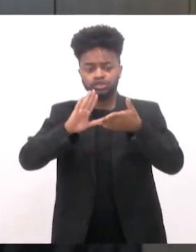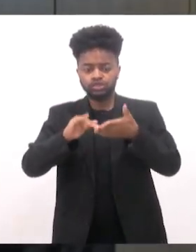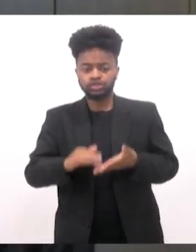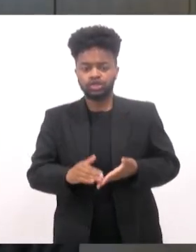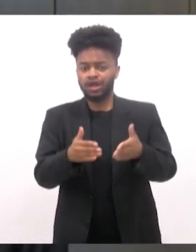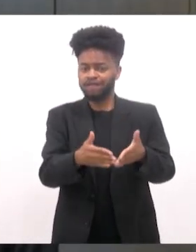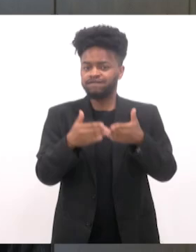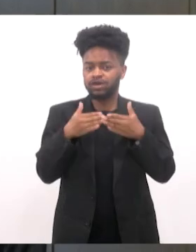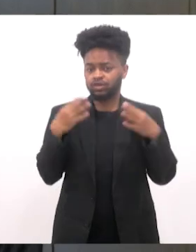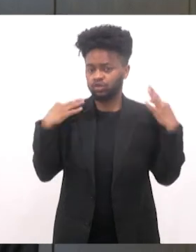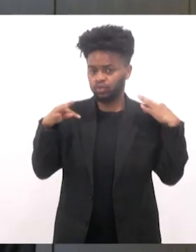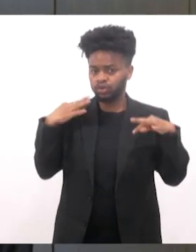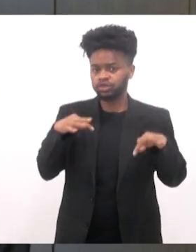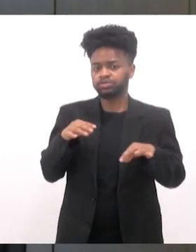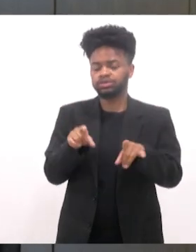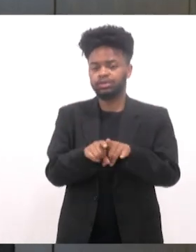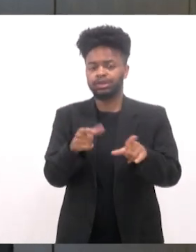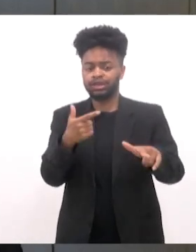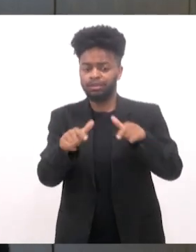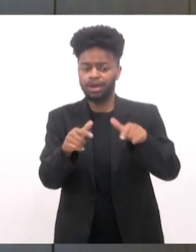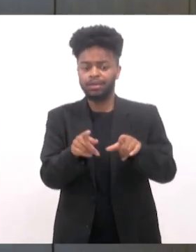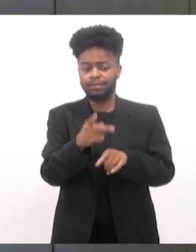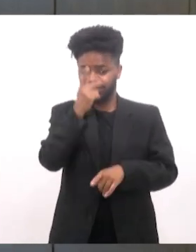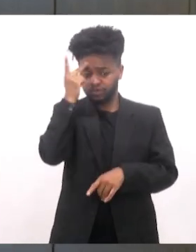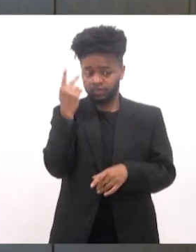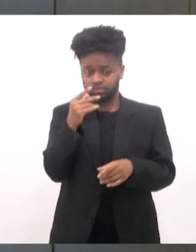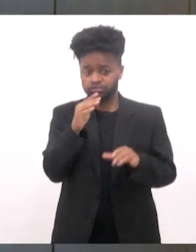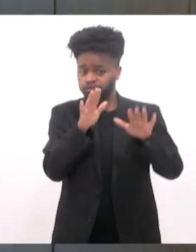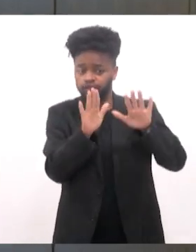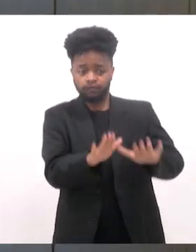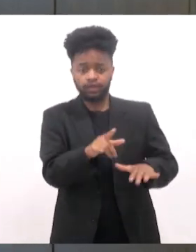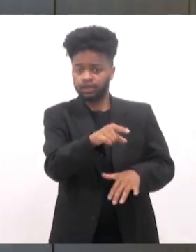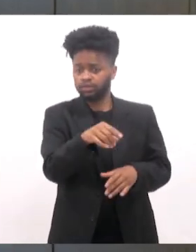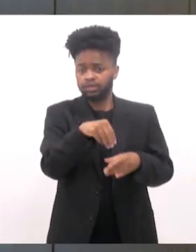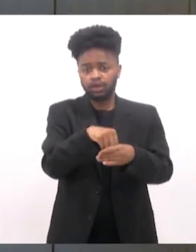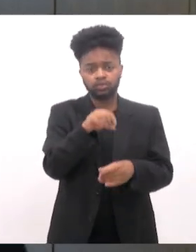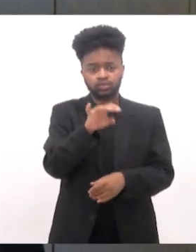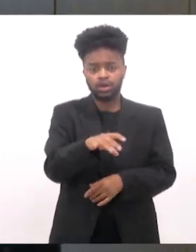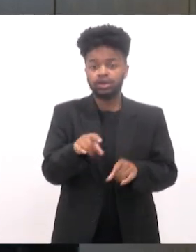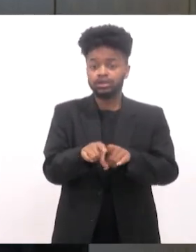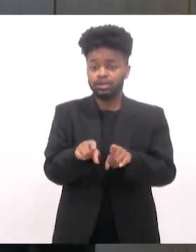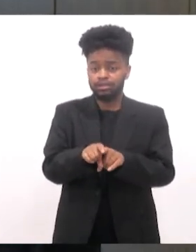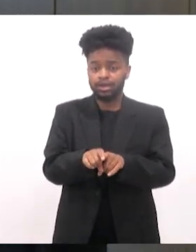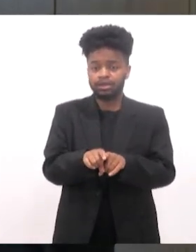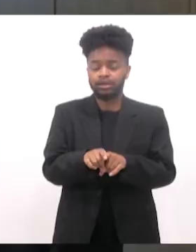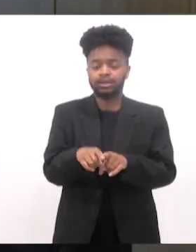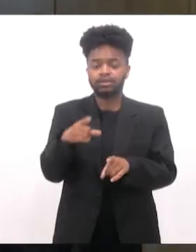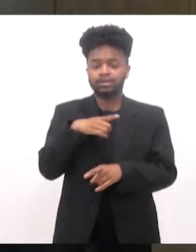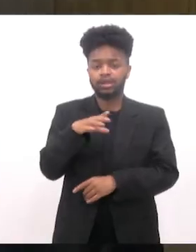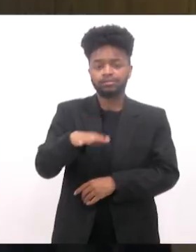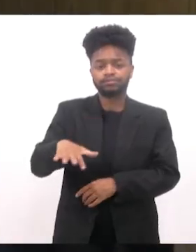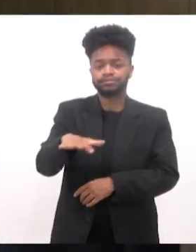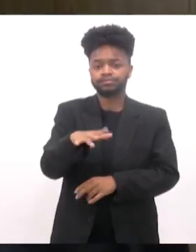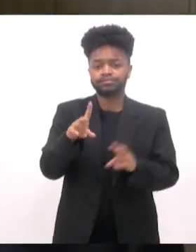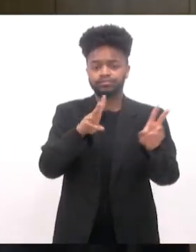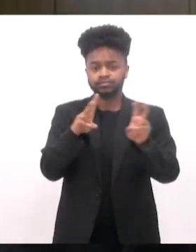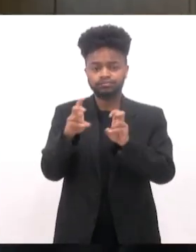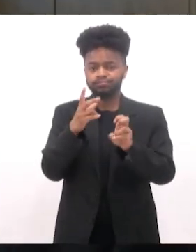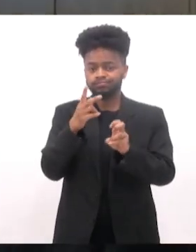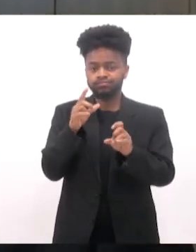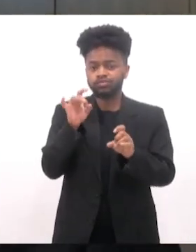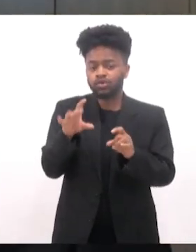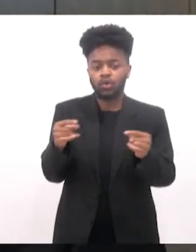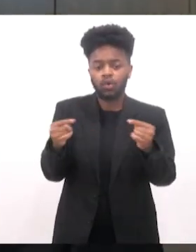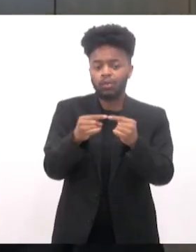que isola as pessoas na Ilha Grande, por exemplo, e que transforma a Angra cada vez mais num cenário de elite